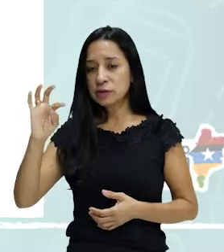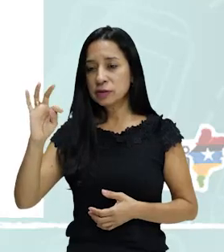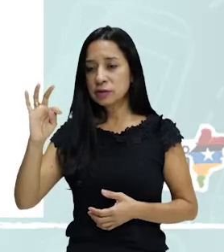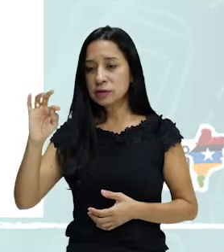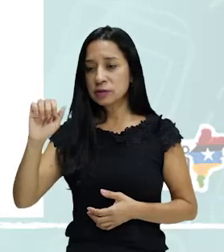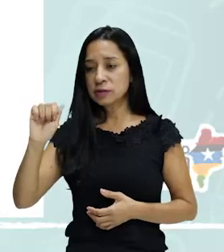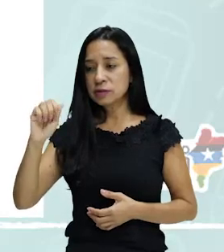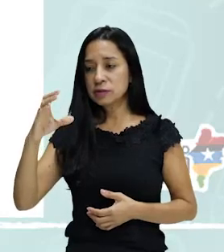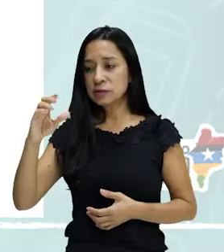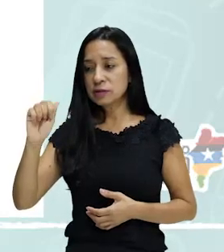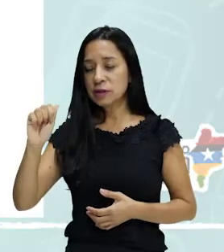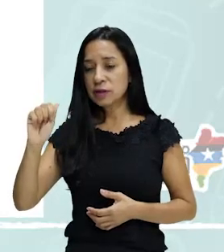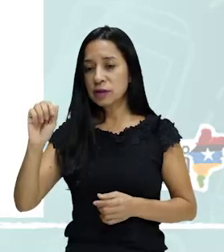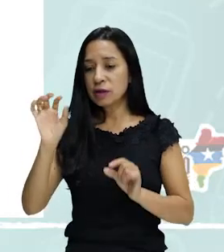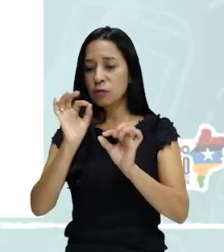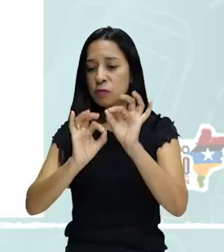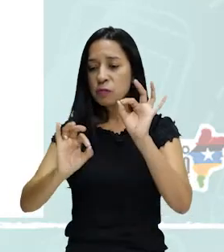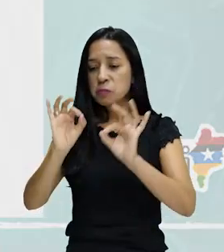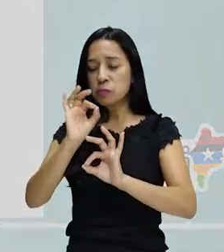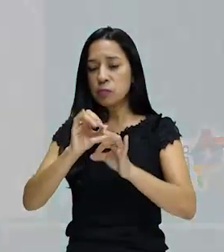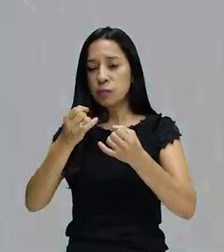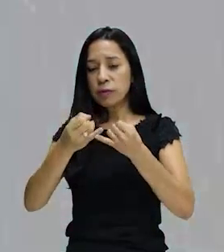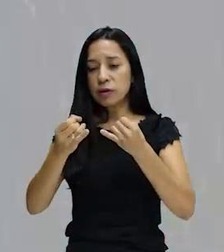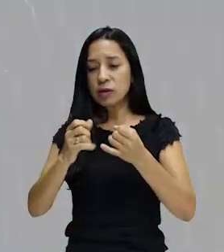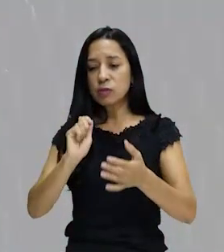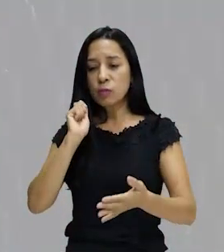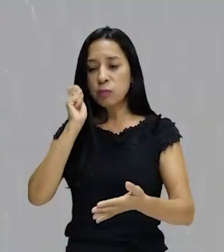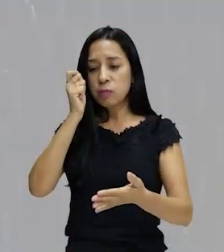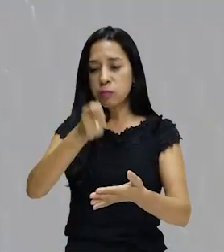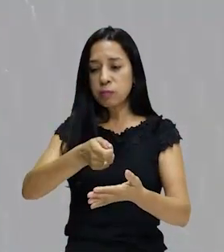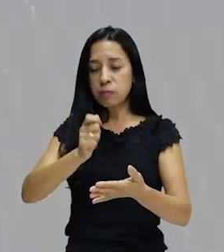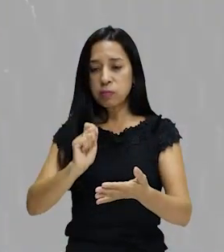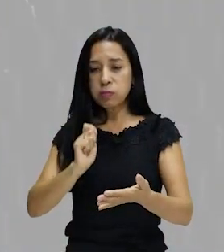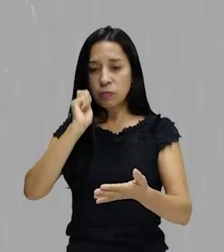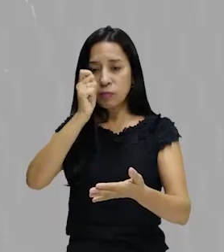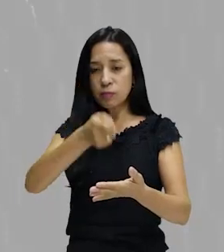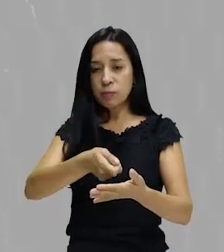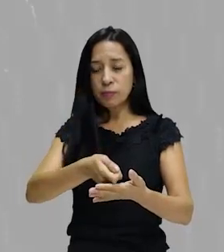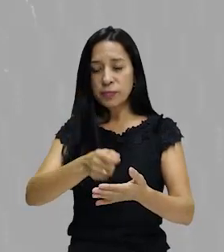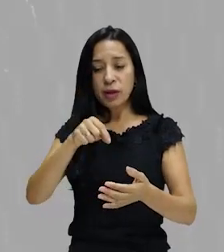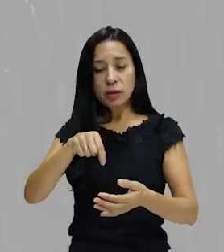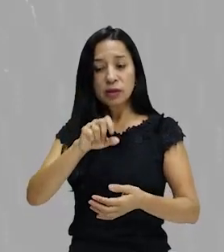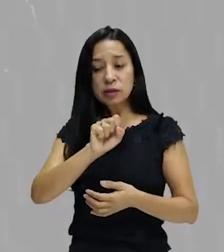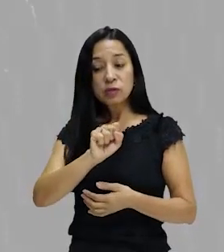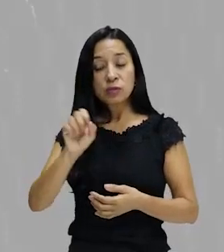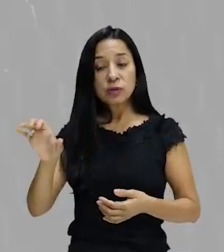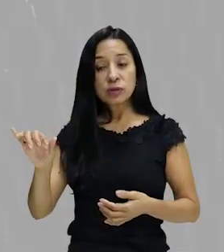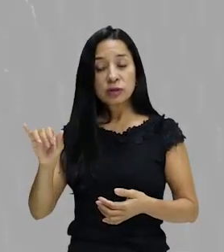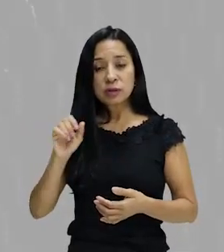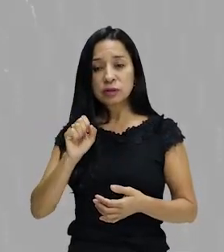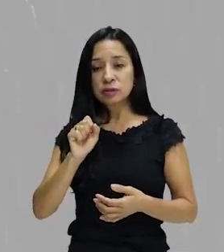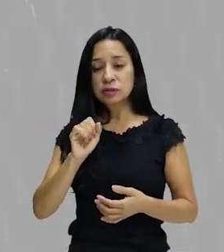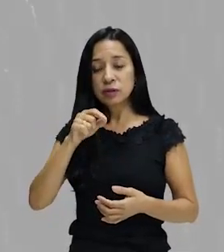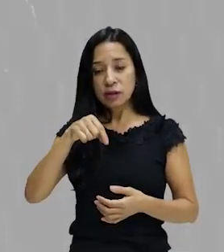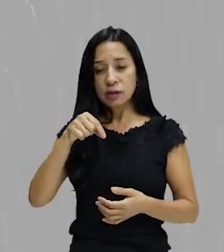martelo, certo? Então, aqui, por exemplo, aqui em São Luís, que há um tempo atrás era um grande